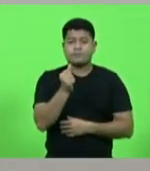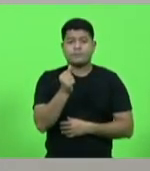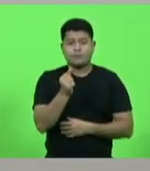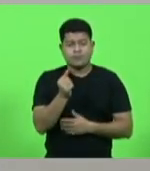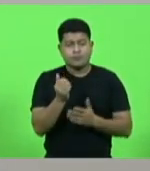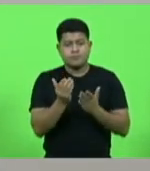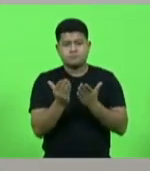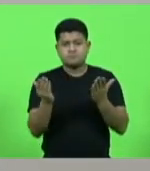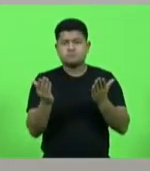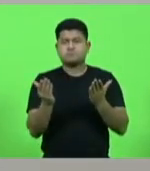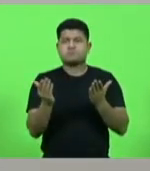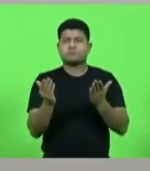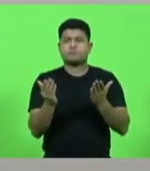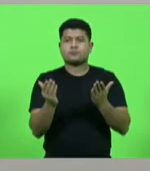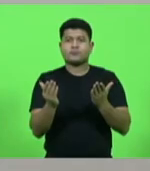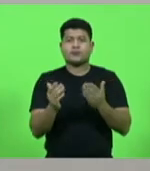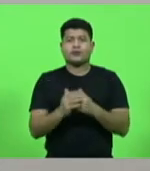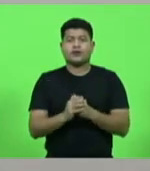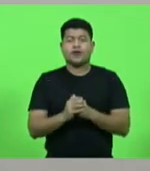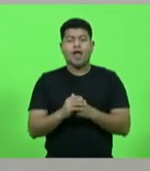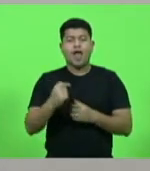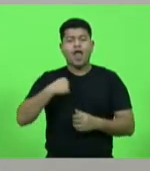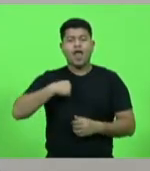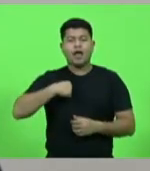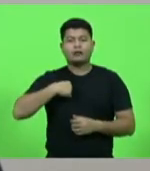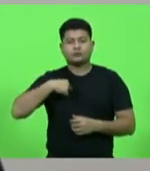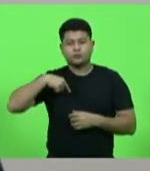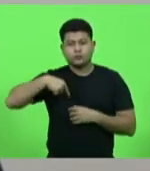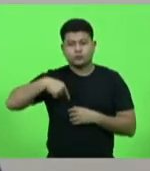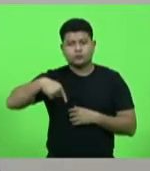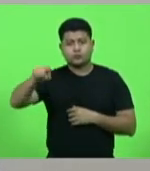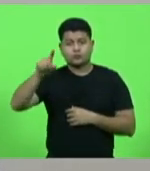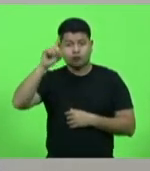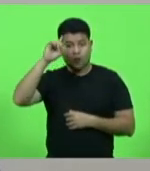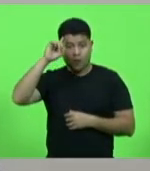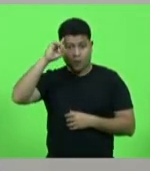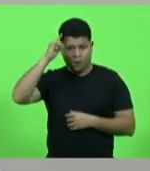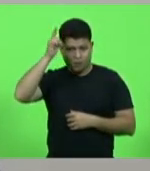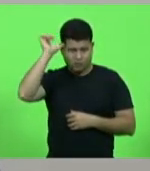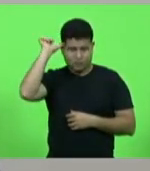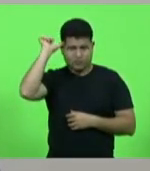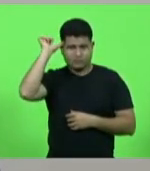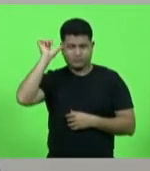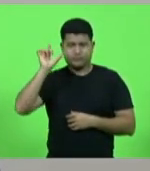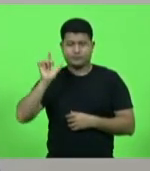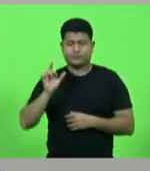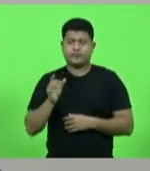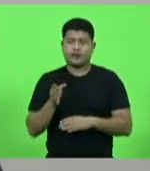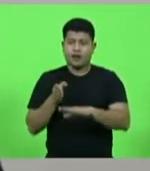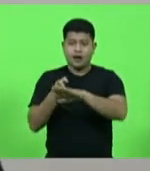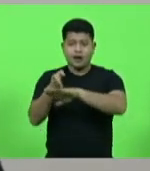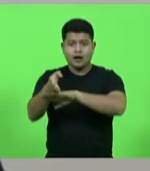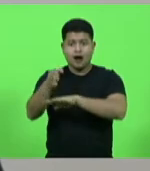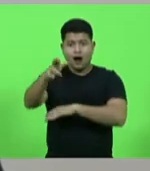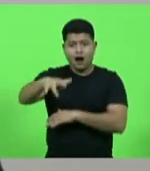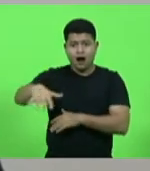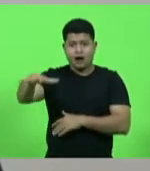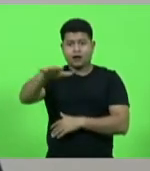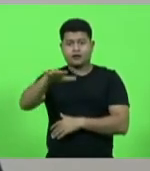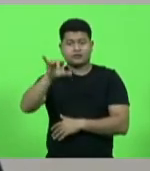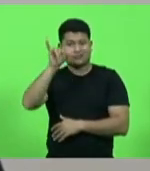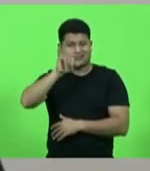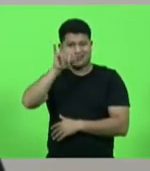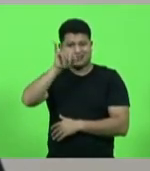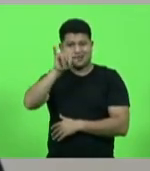eu estive no dia de ontem na região do Alto Vale,